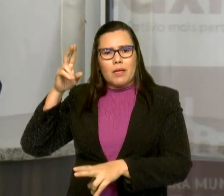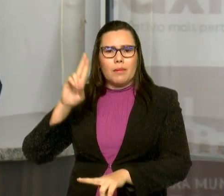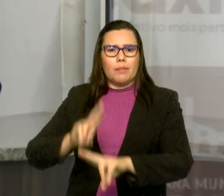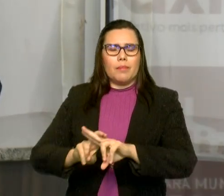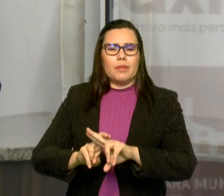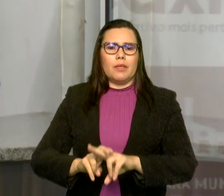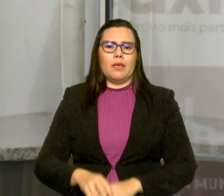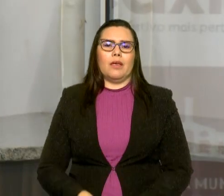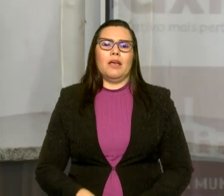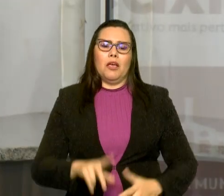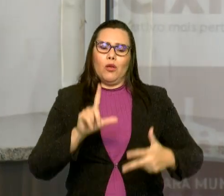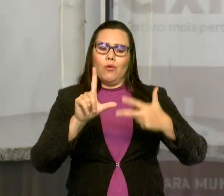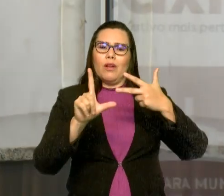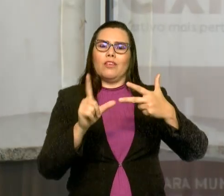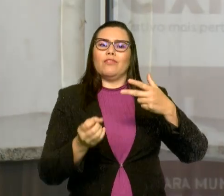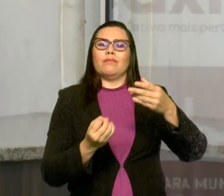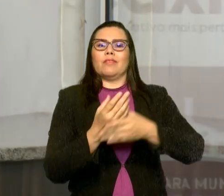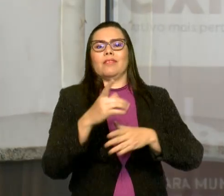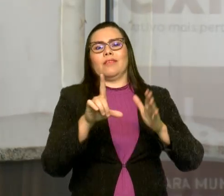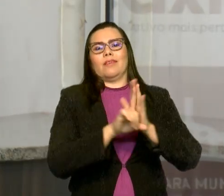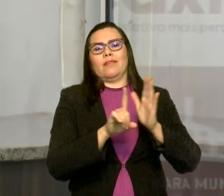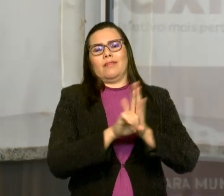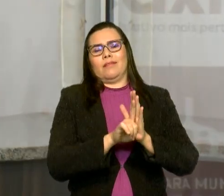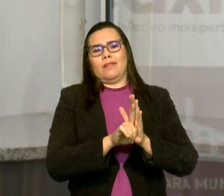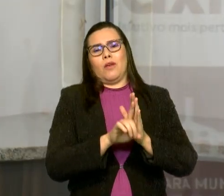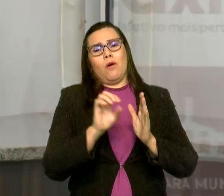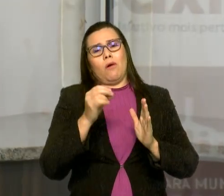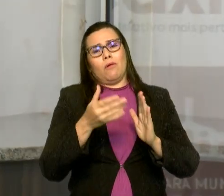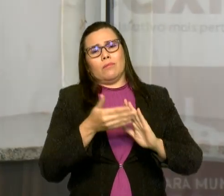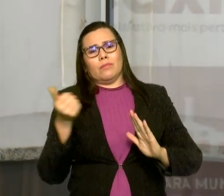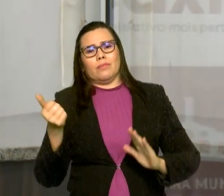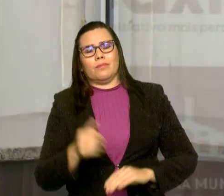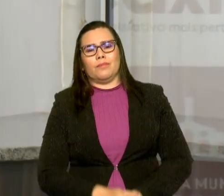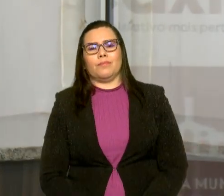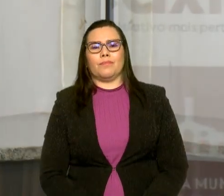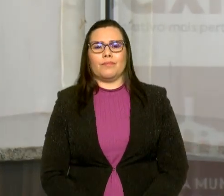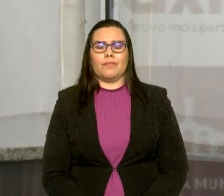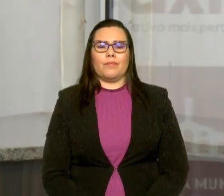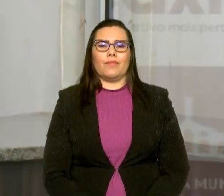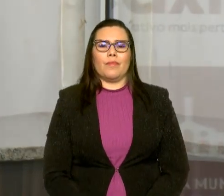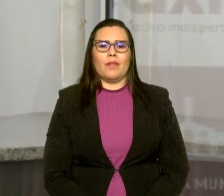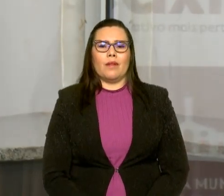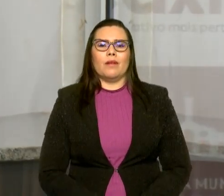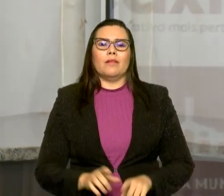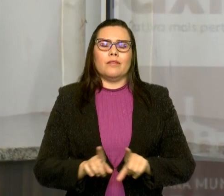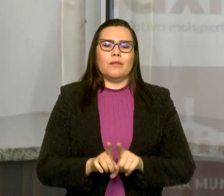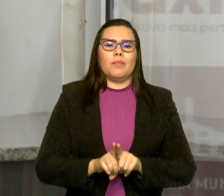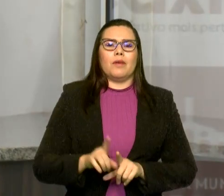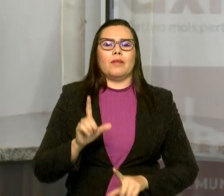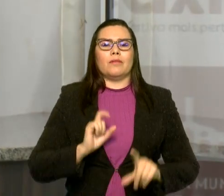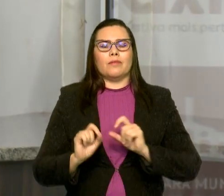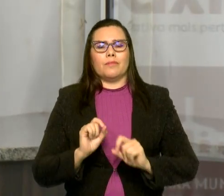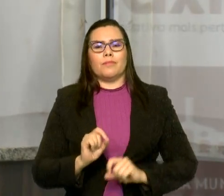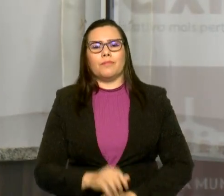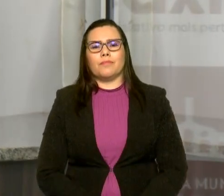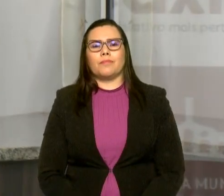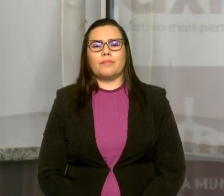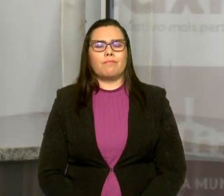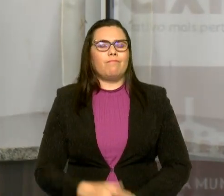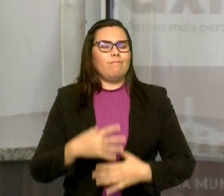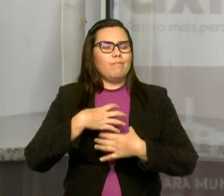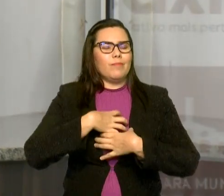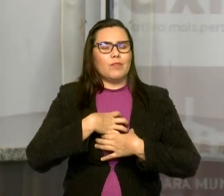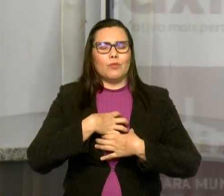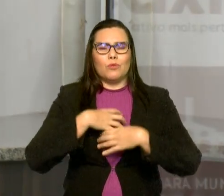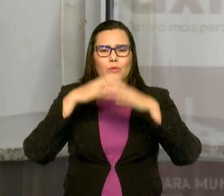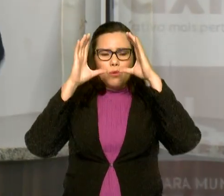do plenário Edson Vidigal, este também vereador que chegou a ministro de Estado. Quanto prazer, quanta honra, como eu vi